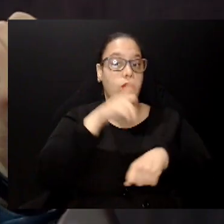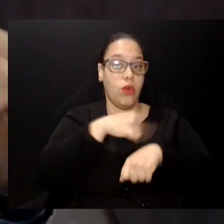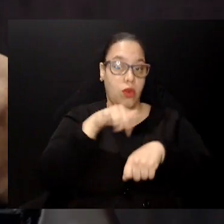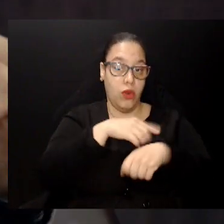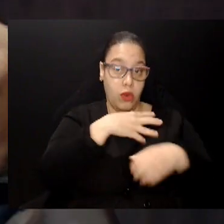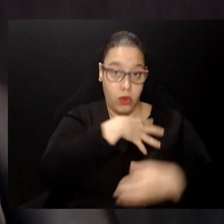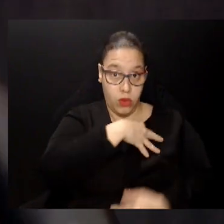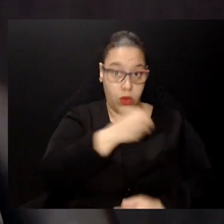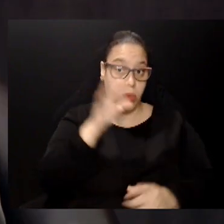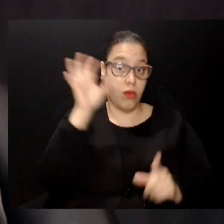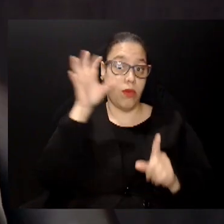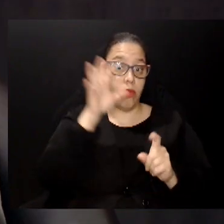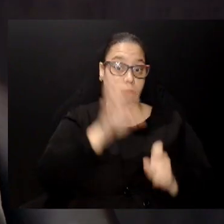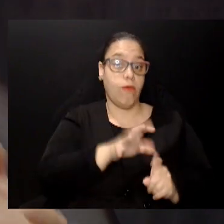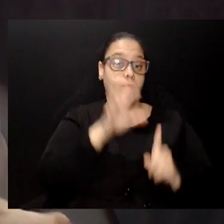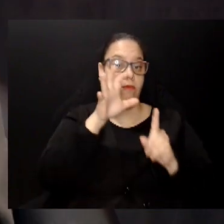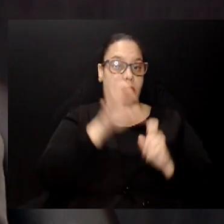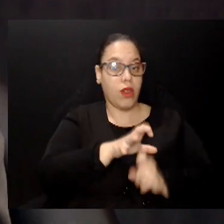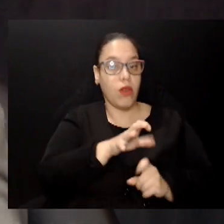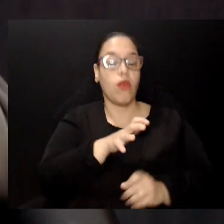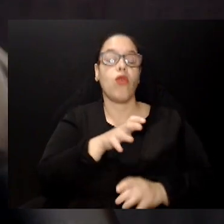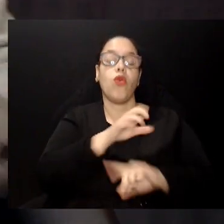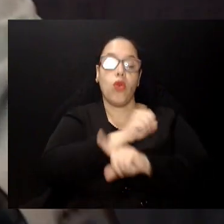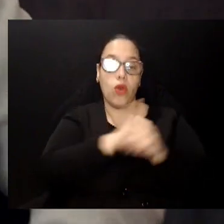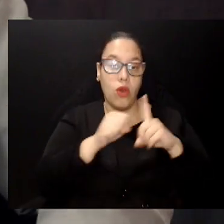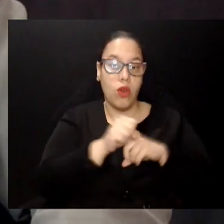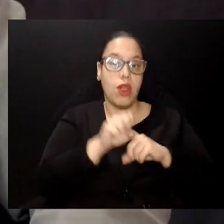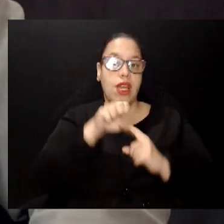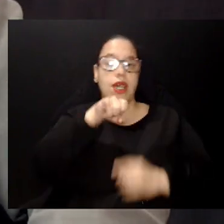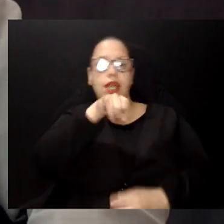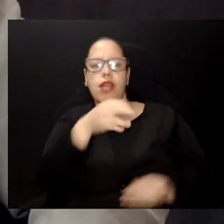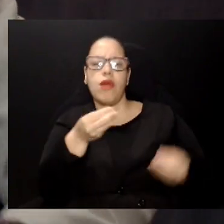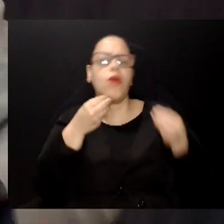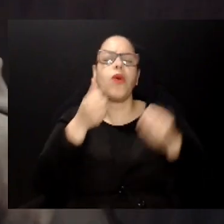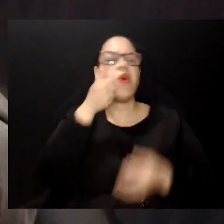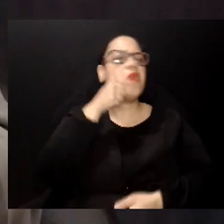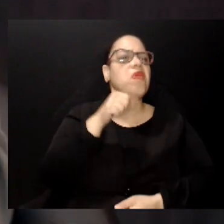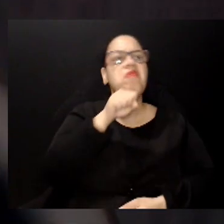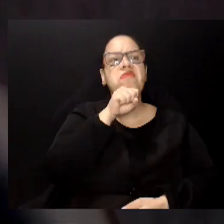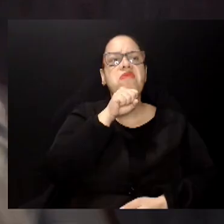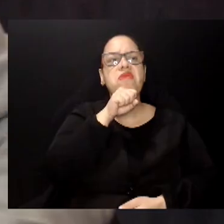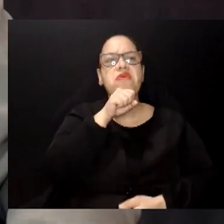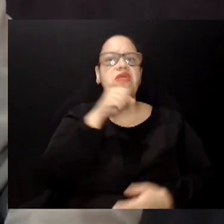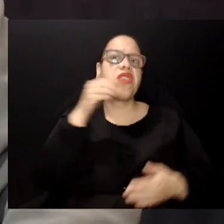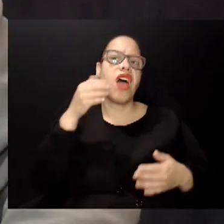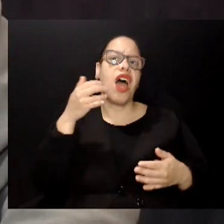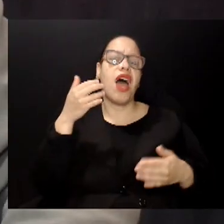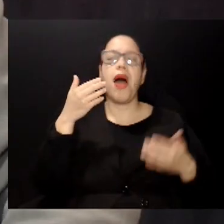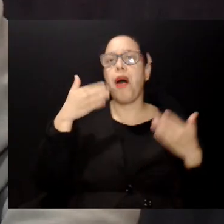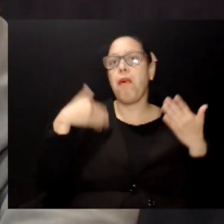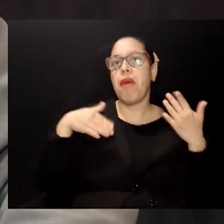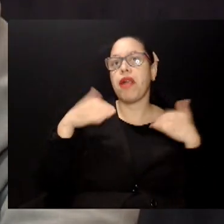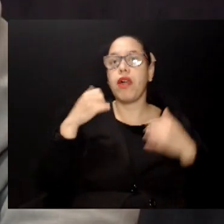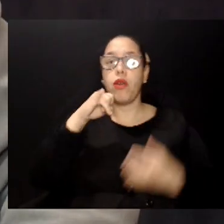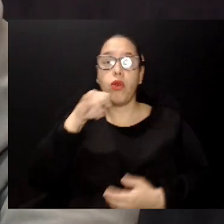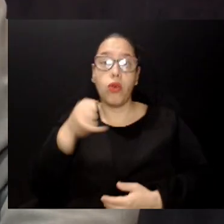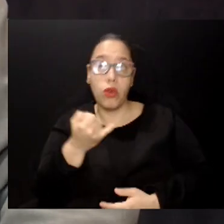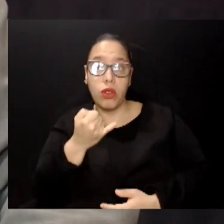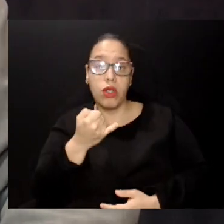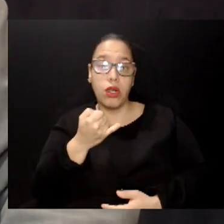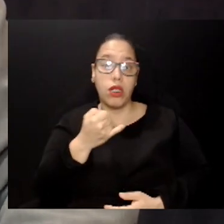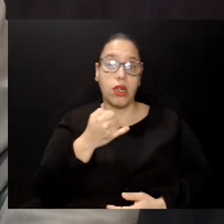social, sabe, sobre a mãe. Tipo, como uma mãe, ela tá ali fazendo o hobby dela se ela tem uma criança pequena lá pra cuidar? Então, assim, existe uma pressão social, mas